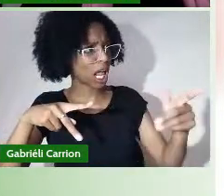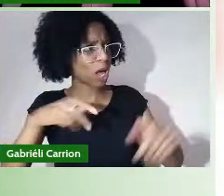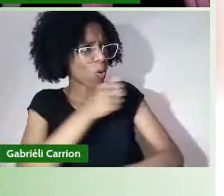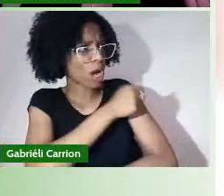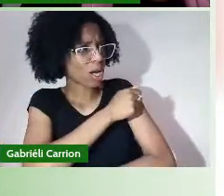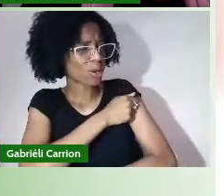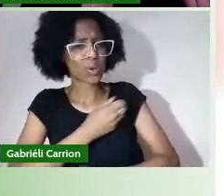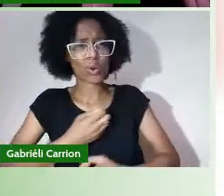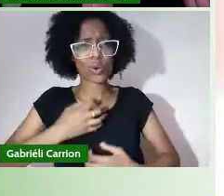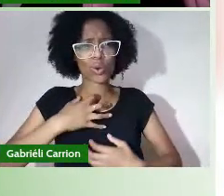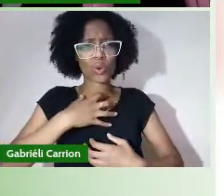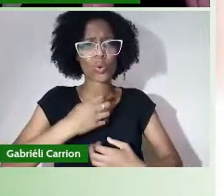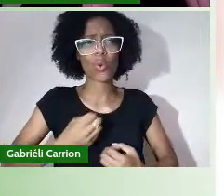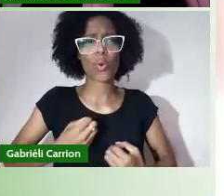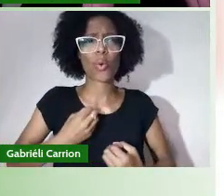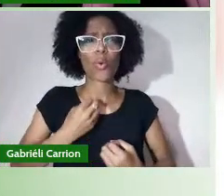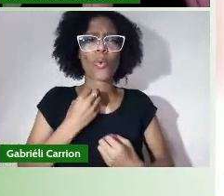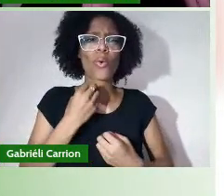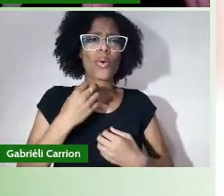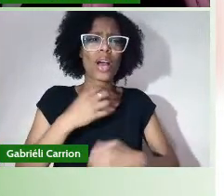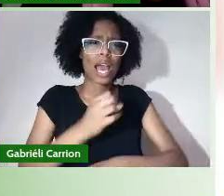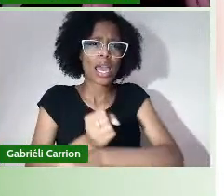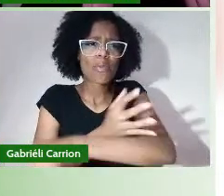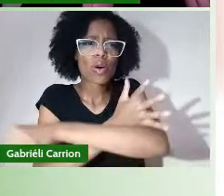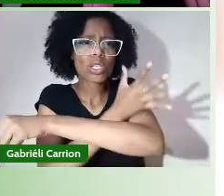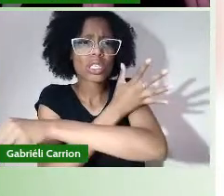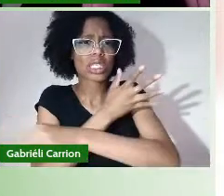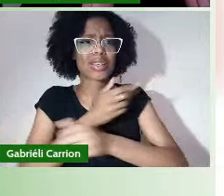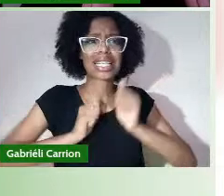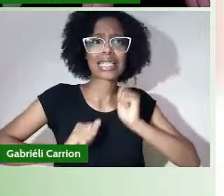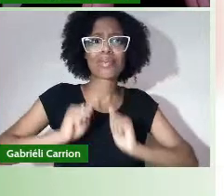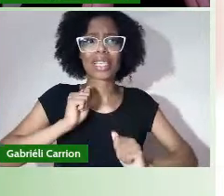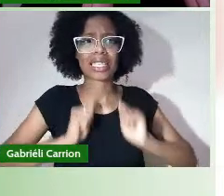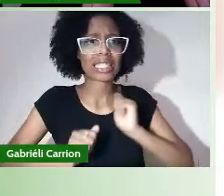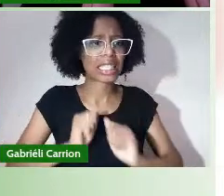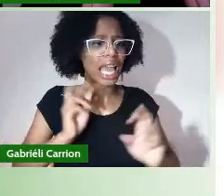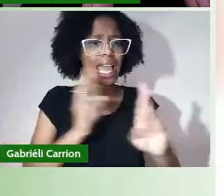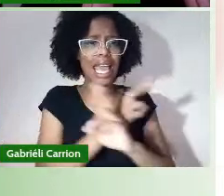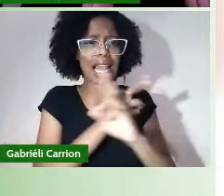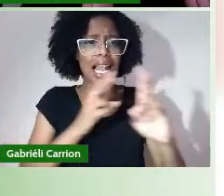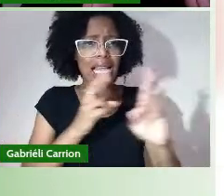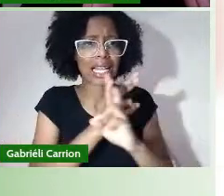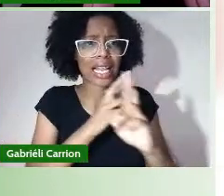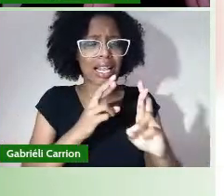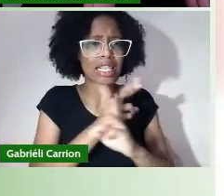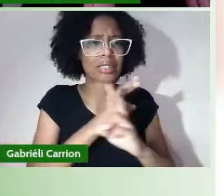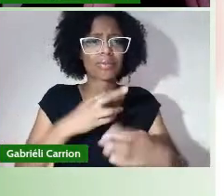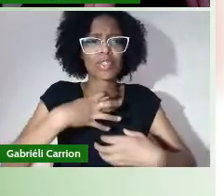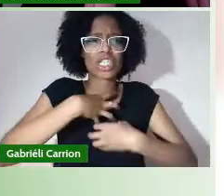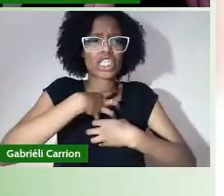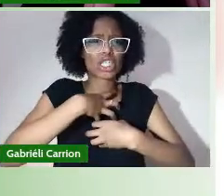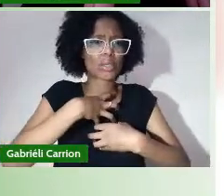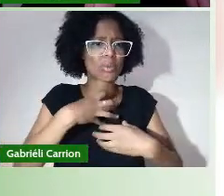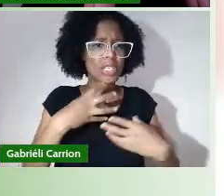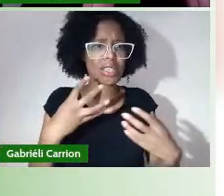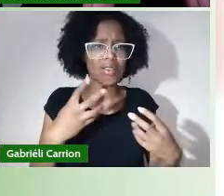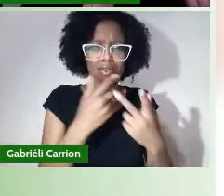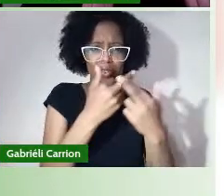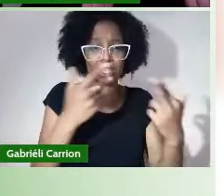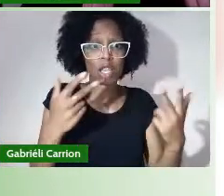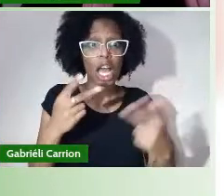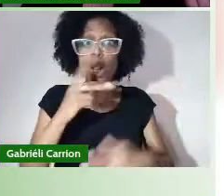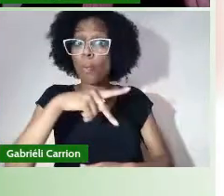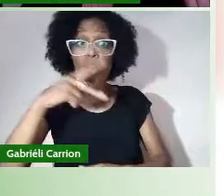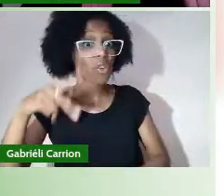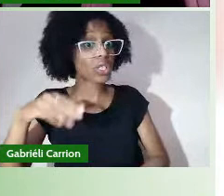essas expectativas, essas relações que envolvem questões emocionais e questões cognitivas